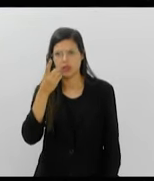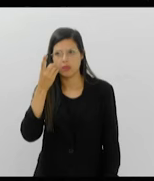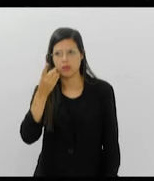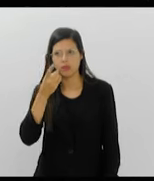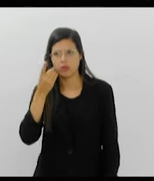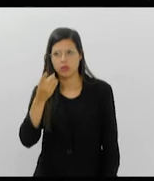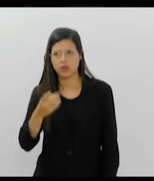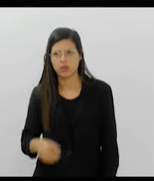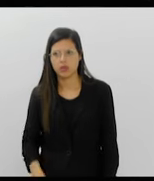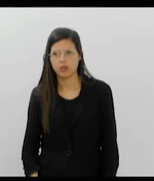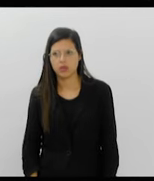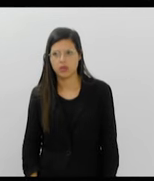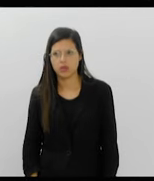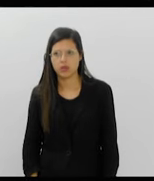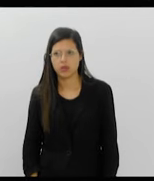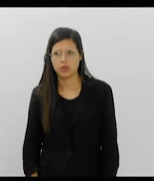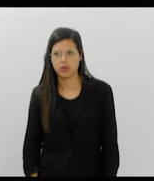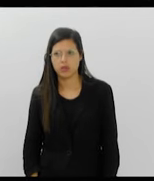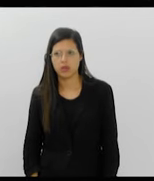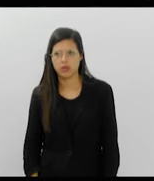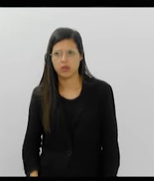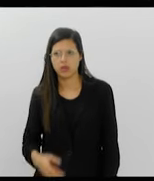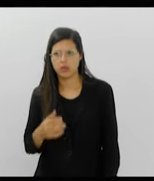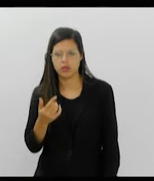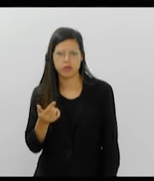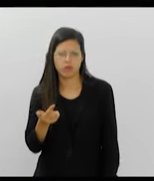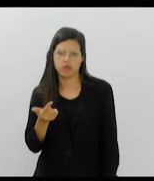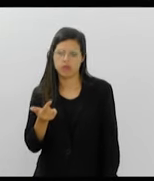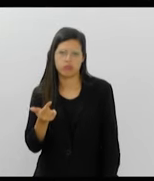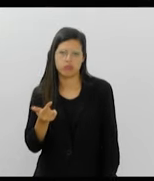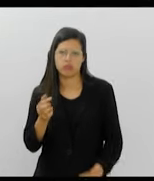não assumi nenhuma presidência de comissão.